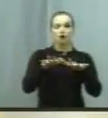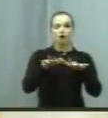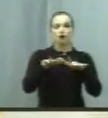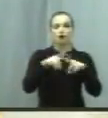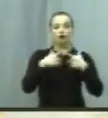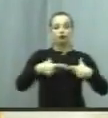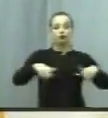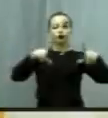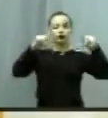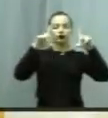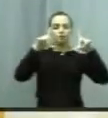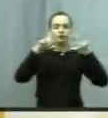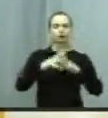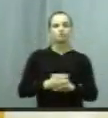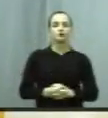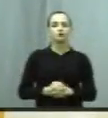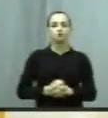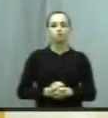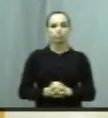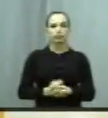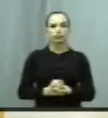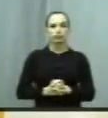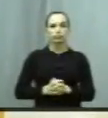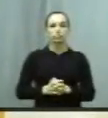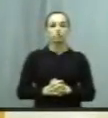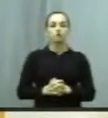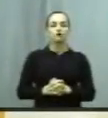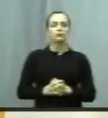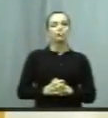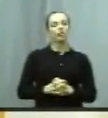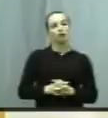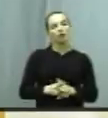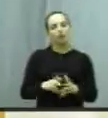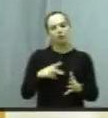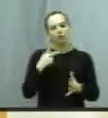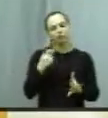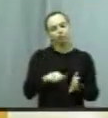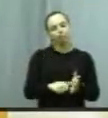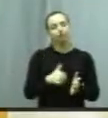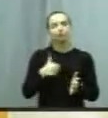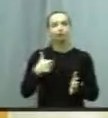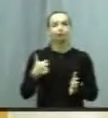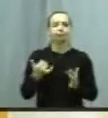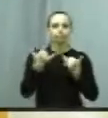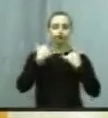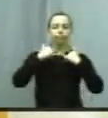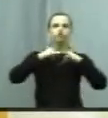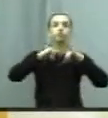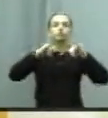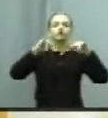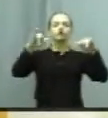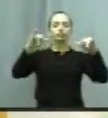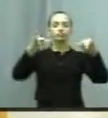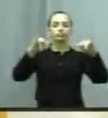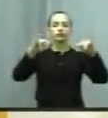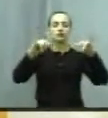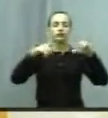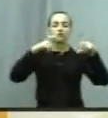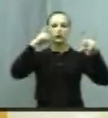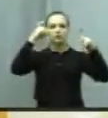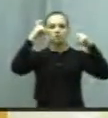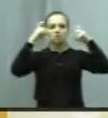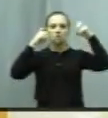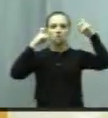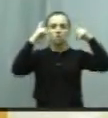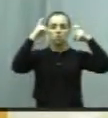casa eu quero é comentar a primeira uma informação que nos preocupou durante